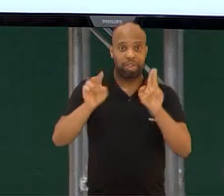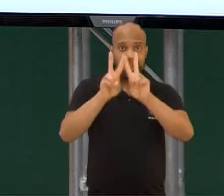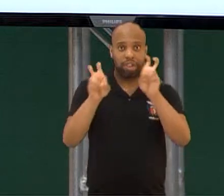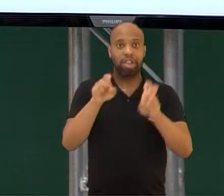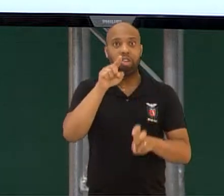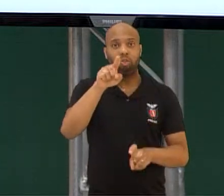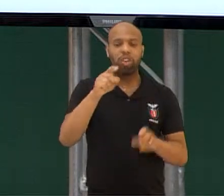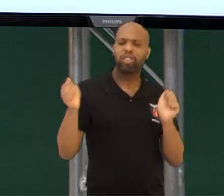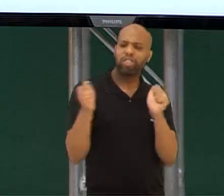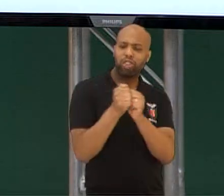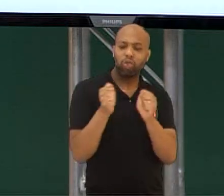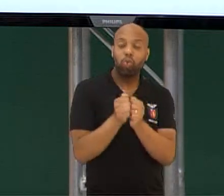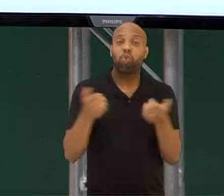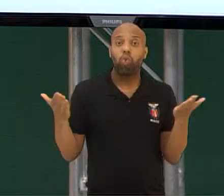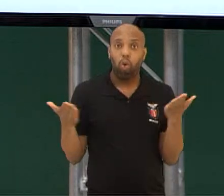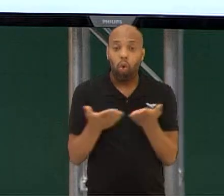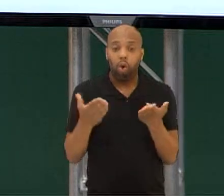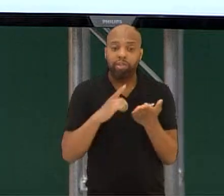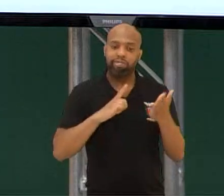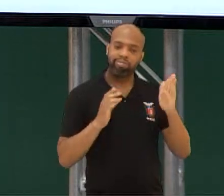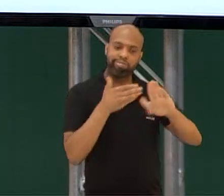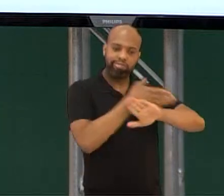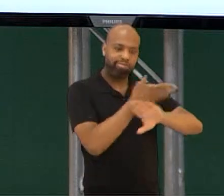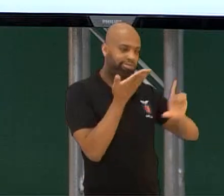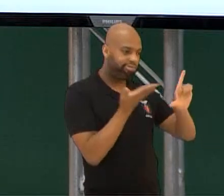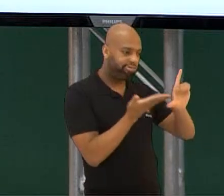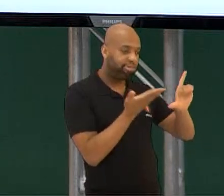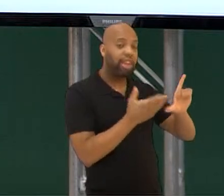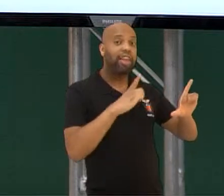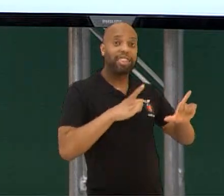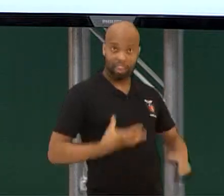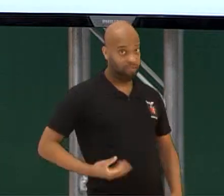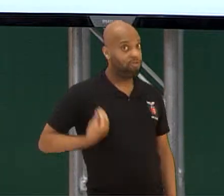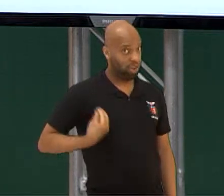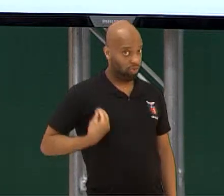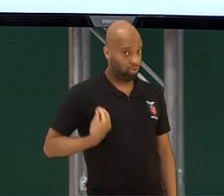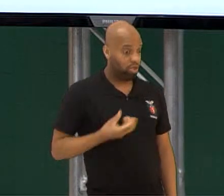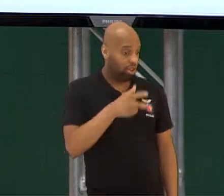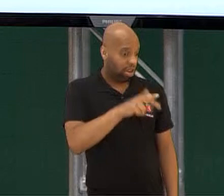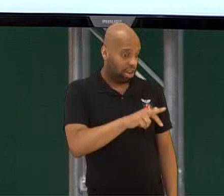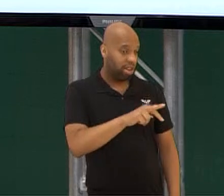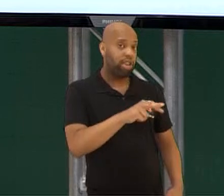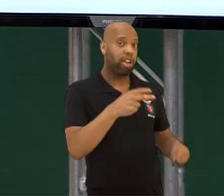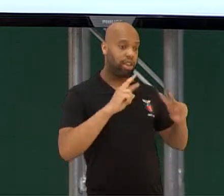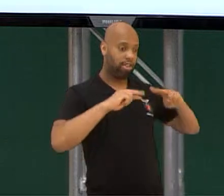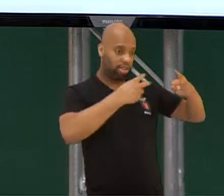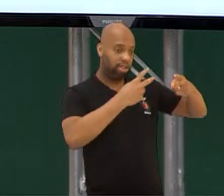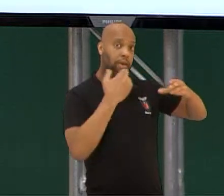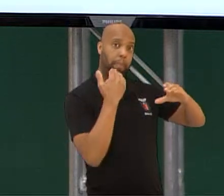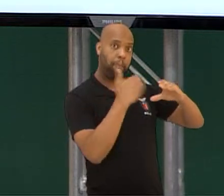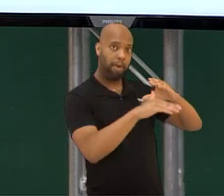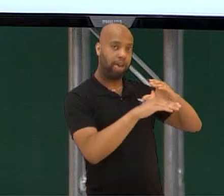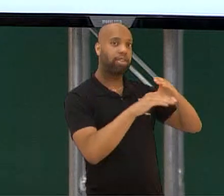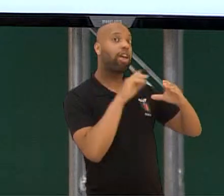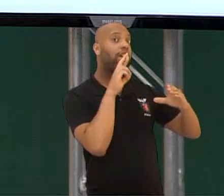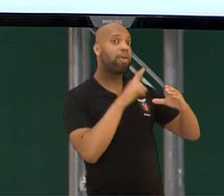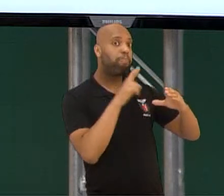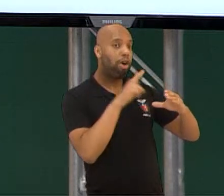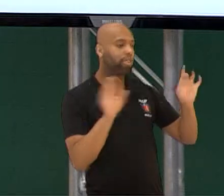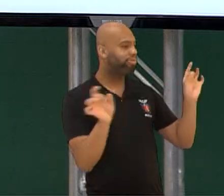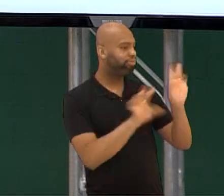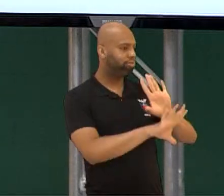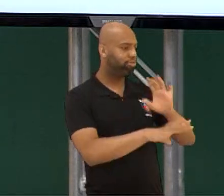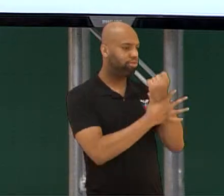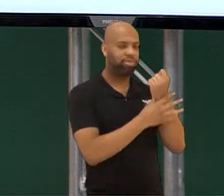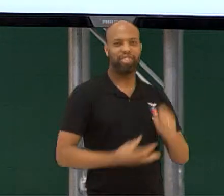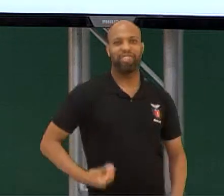que está ali acompanhando, entre lá no Google Classroom, faça a sua presença, marque lá as questões corretas para validar a sua presença no Aula